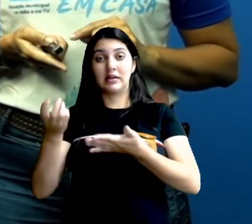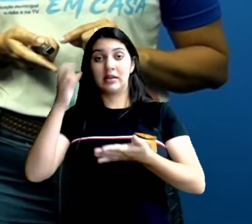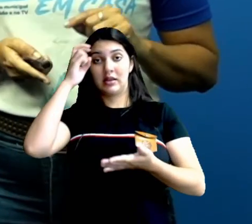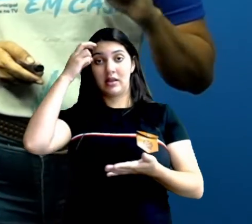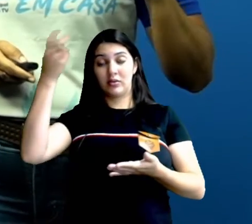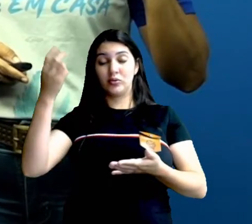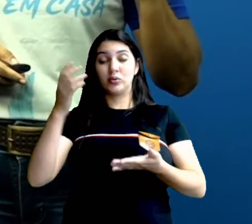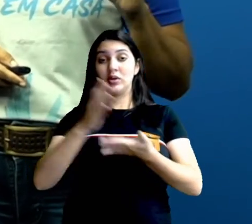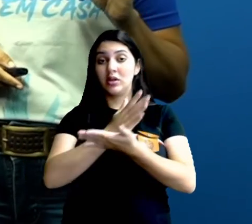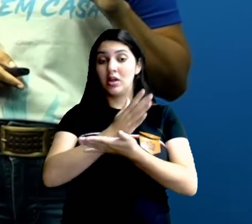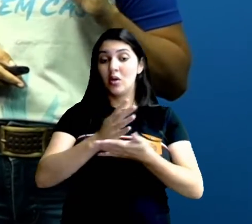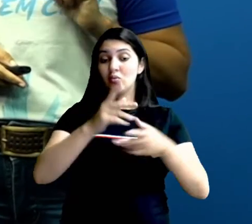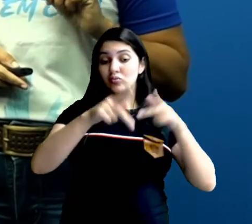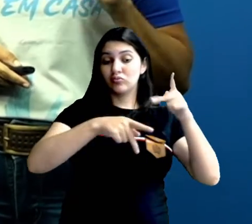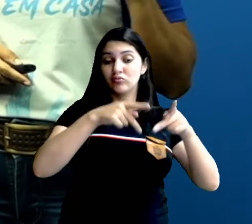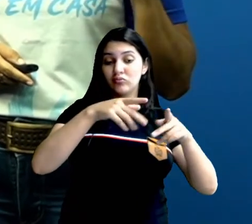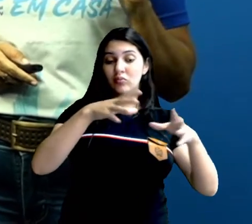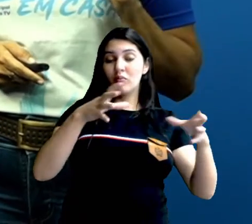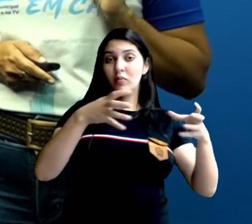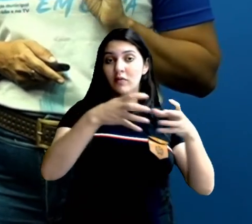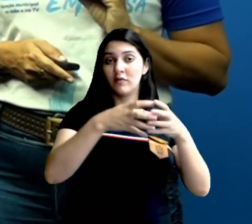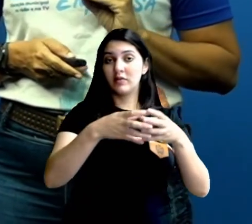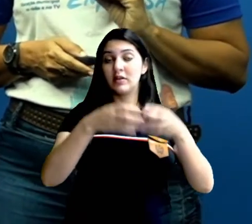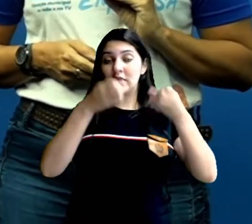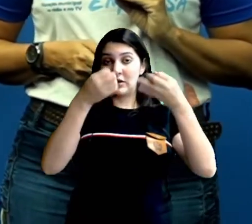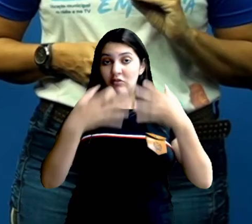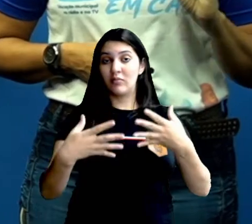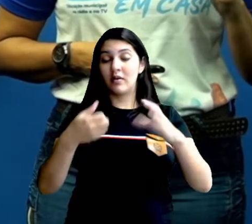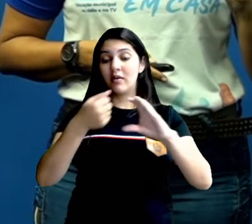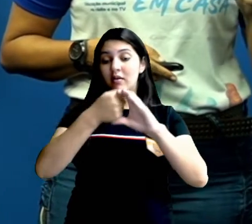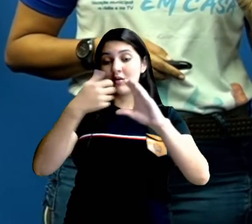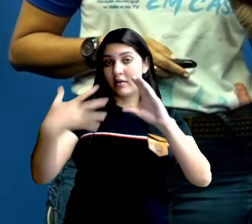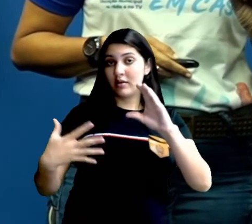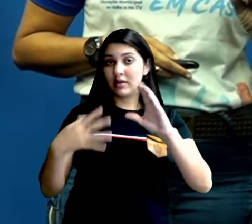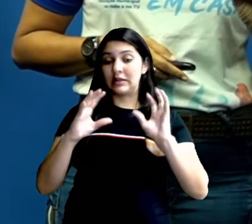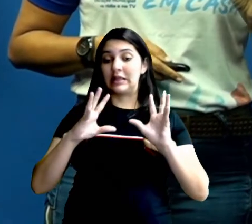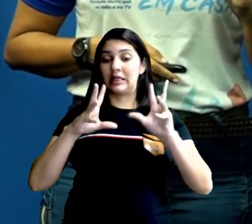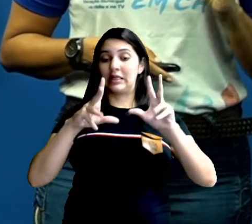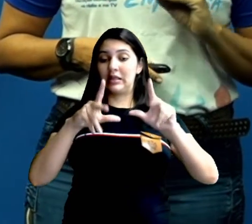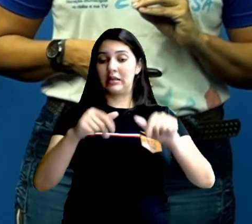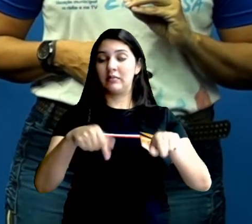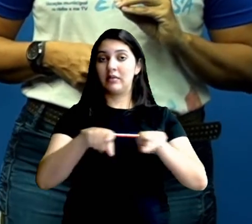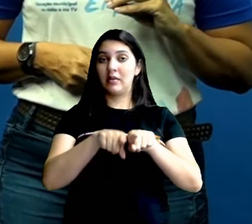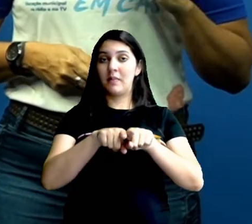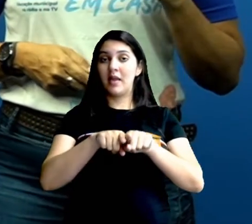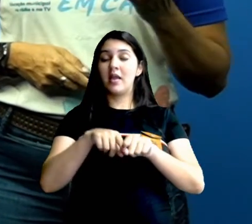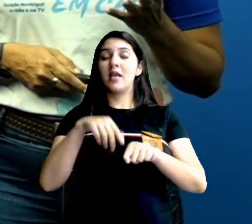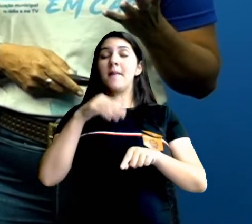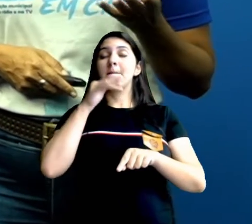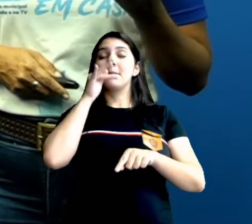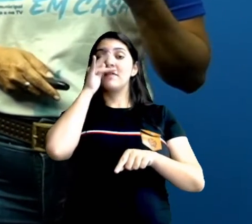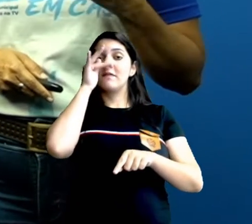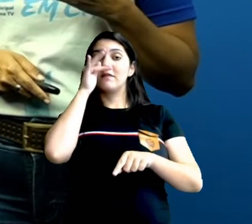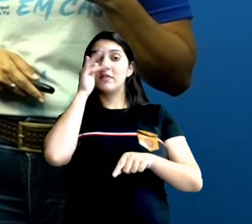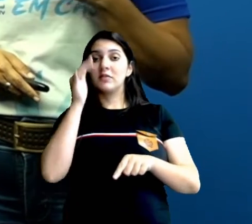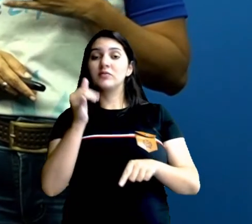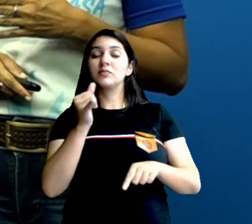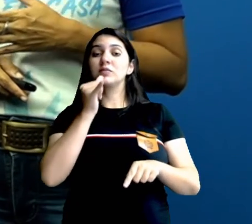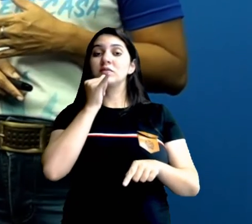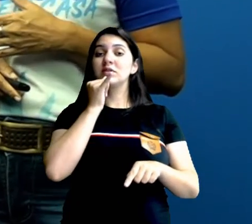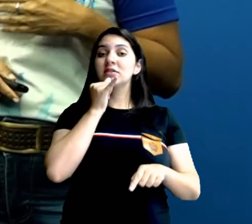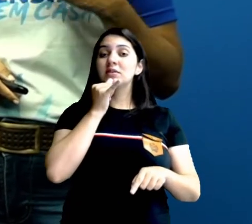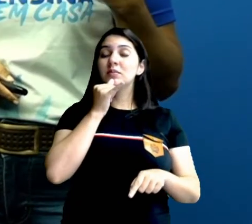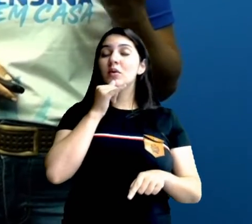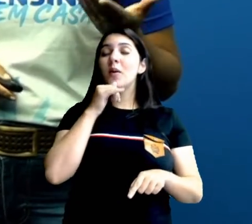determinados povos, explica-se a causa de certas características de animais e de plantas. Por exemplo, porque